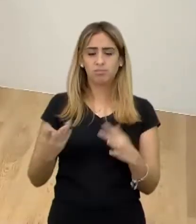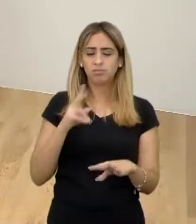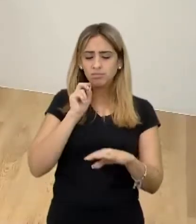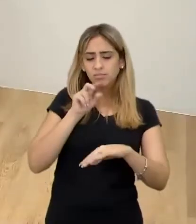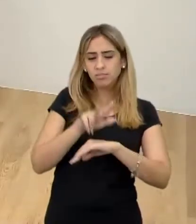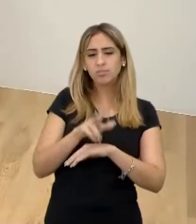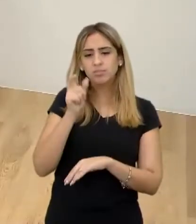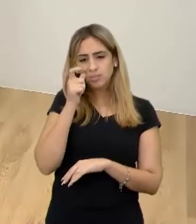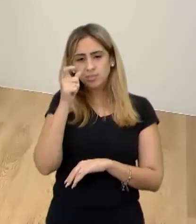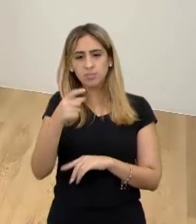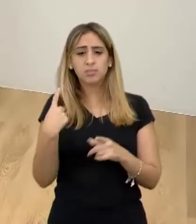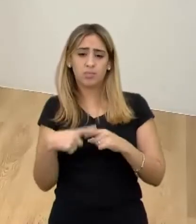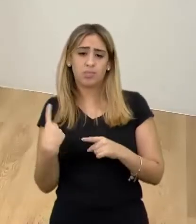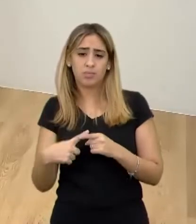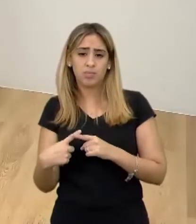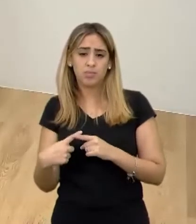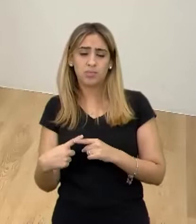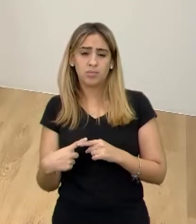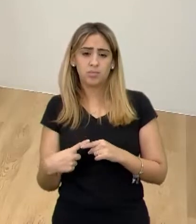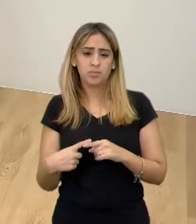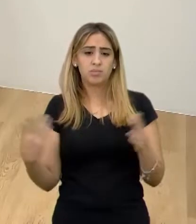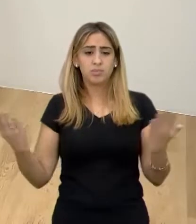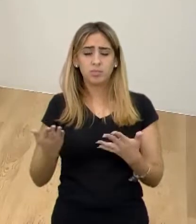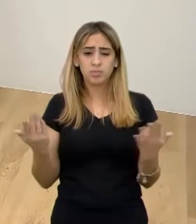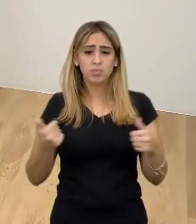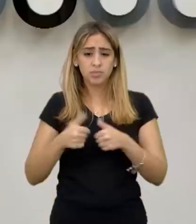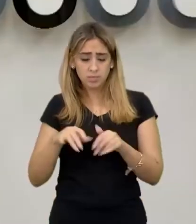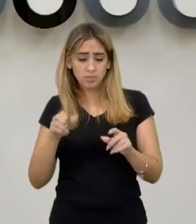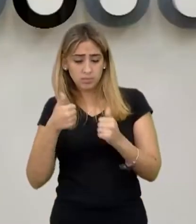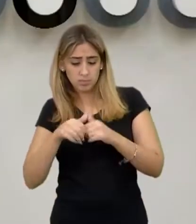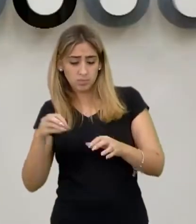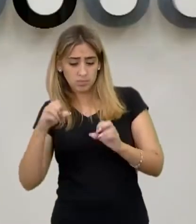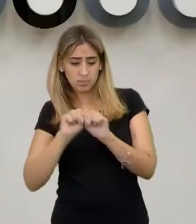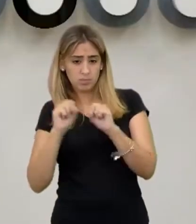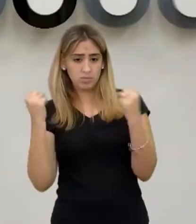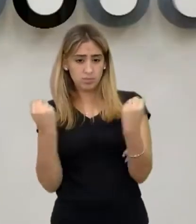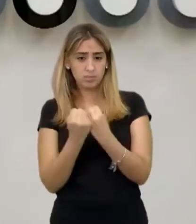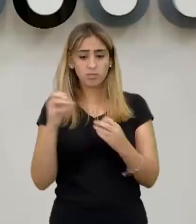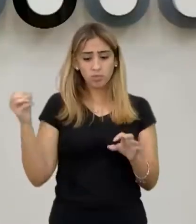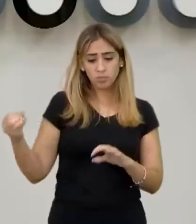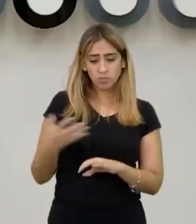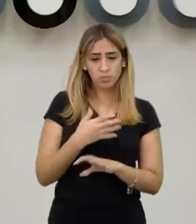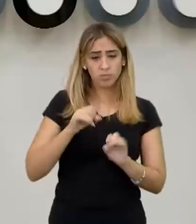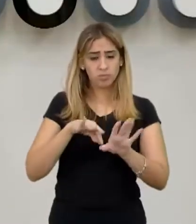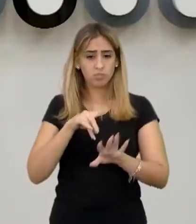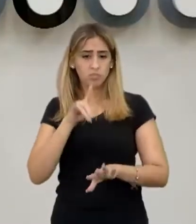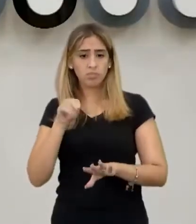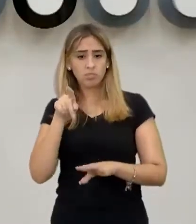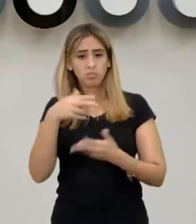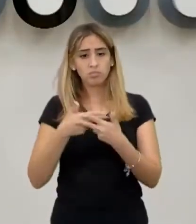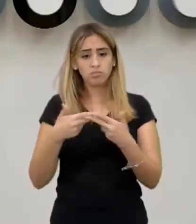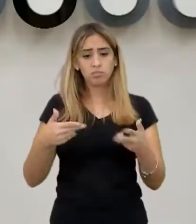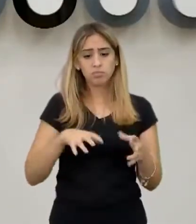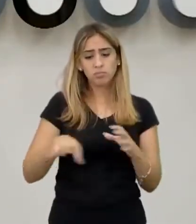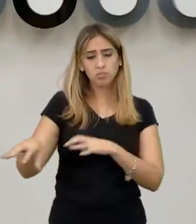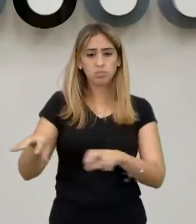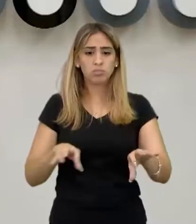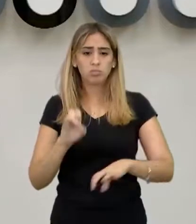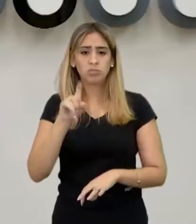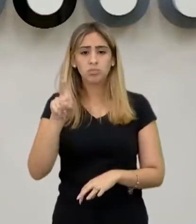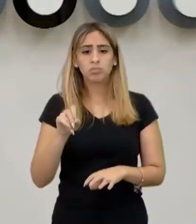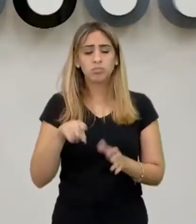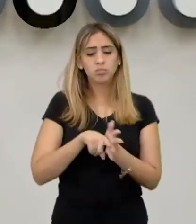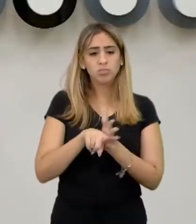entra, né, interessante, porque hoje está sistematizado no novo ensino médio essa dimensão dos eixos, né,